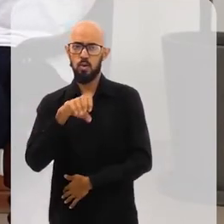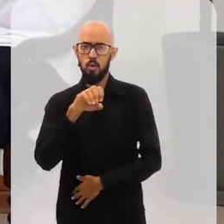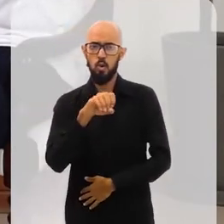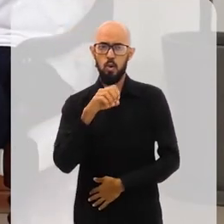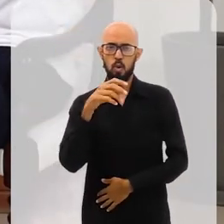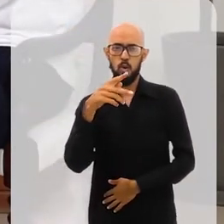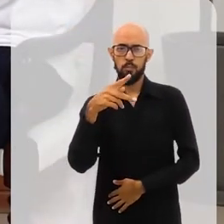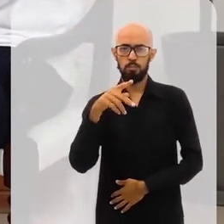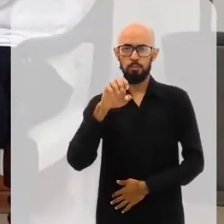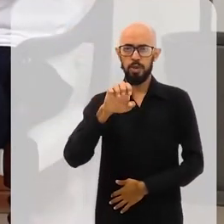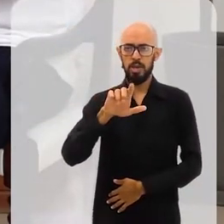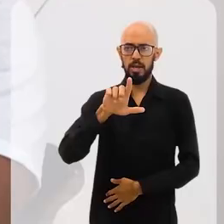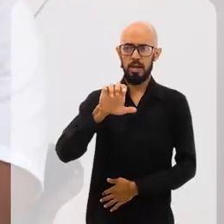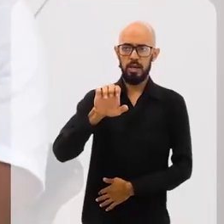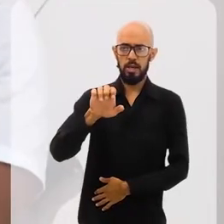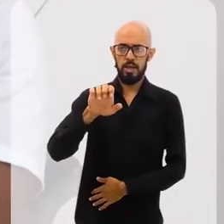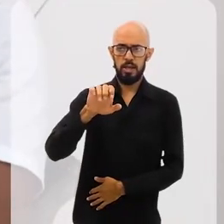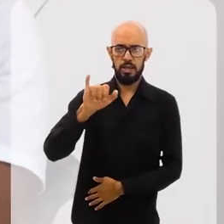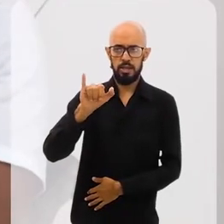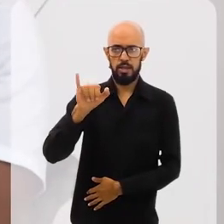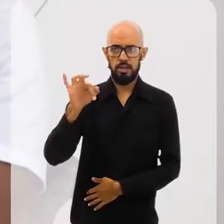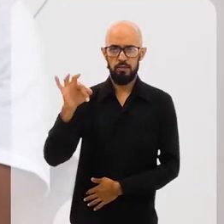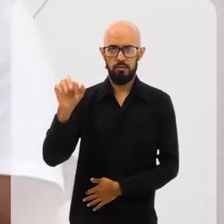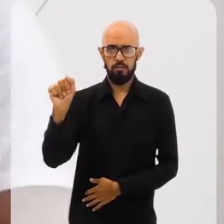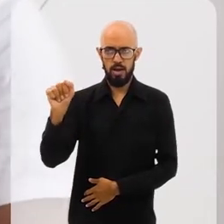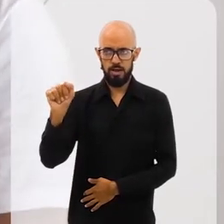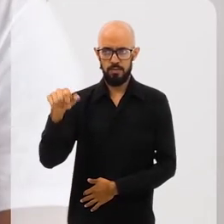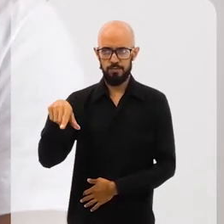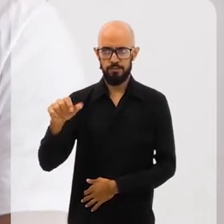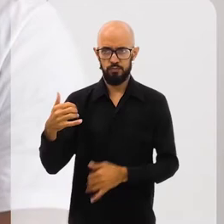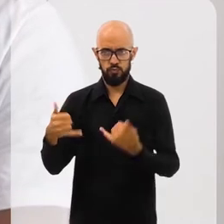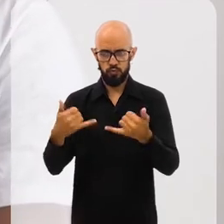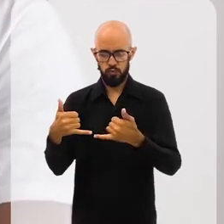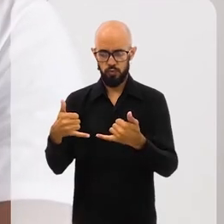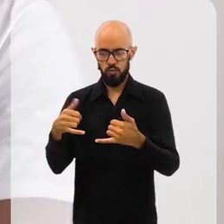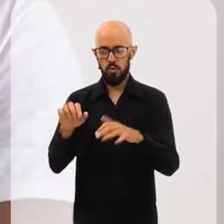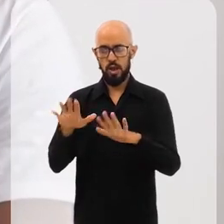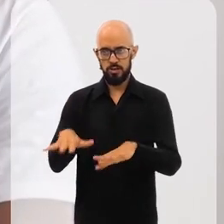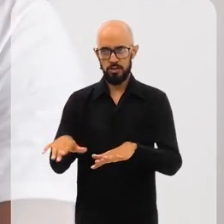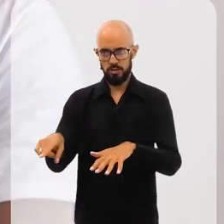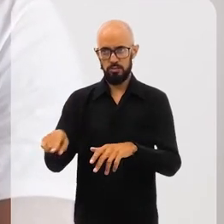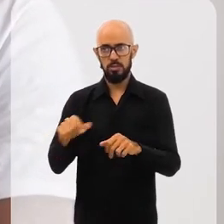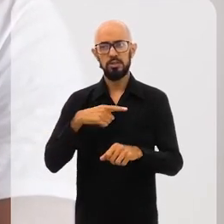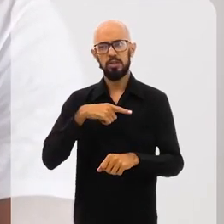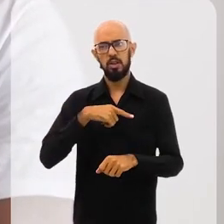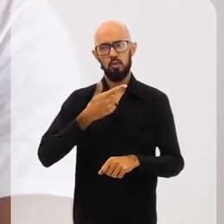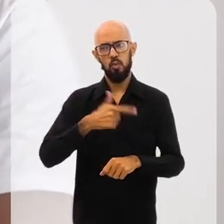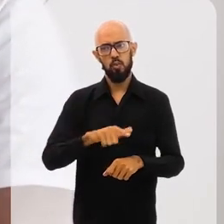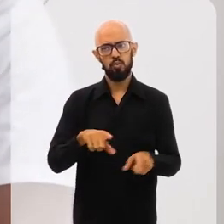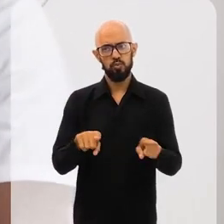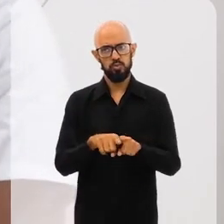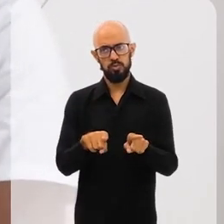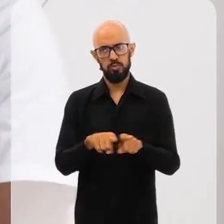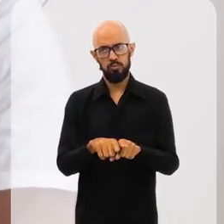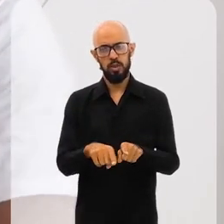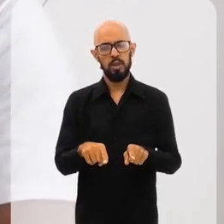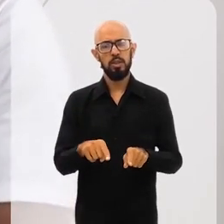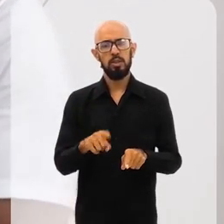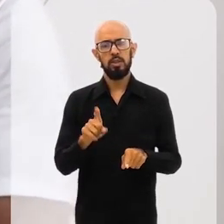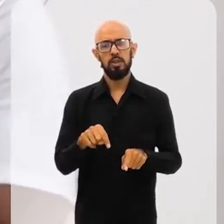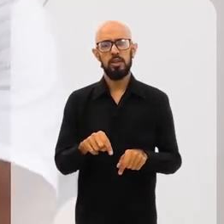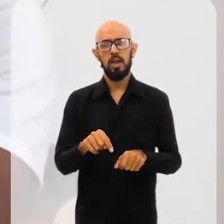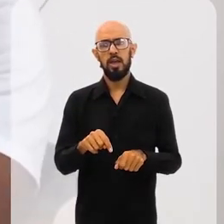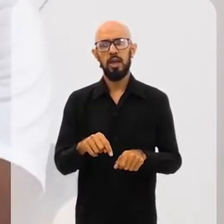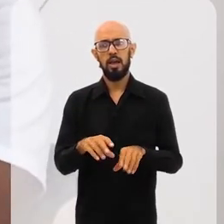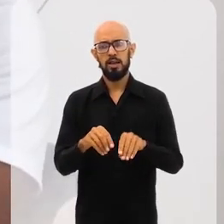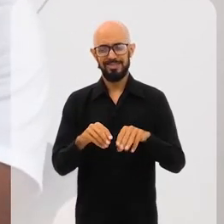Opelê e Fá. Opelê e Fá. Não é temos... só através disso? É, o só jogo através... diretamente é através desse. Mas temos outros oráculos também, que é o próprio